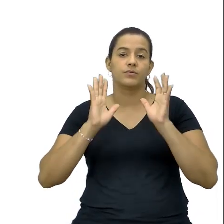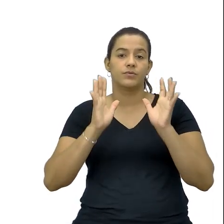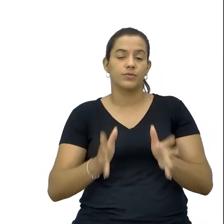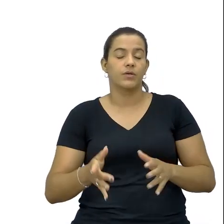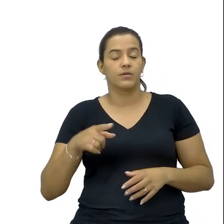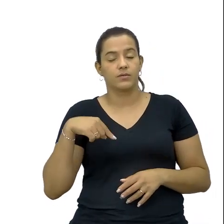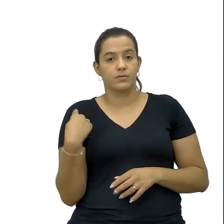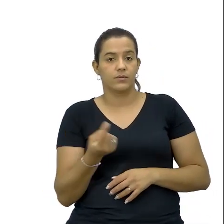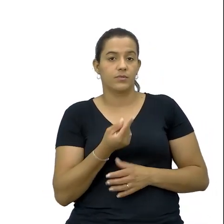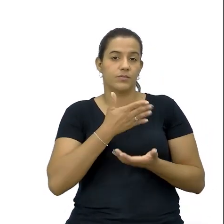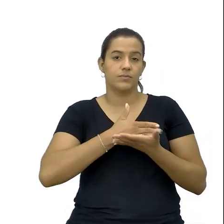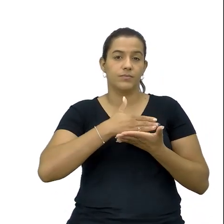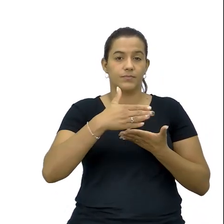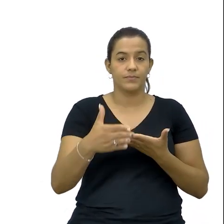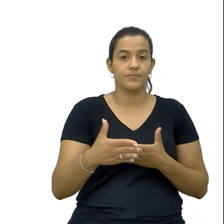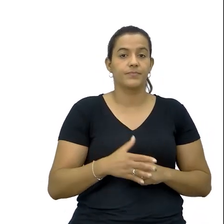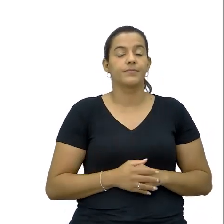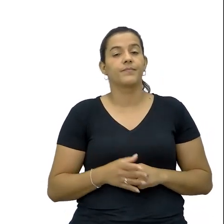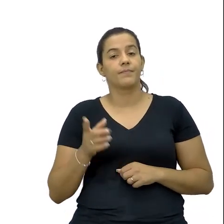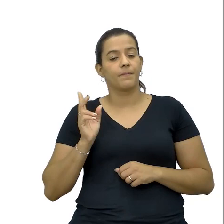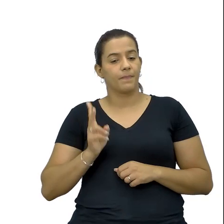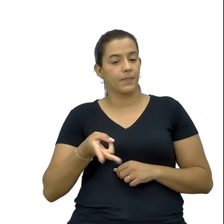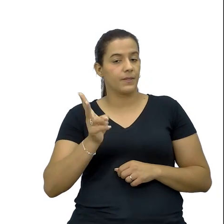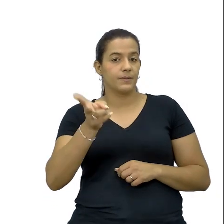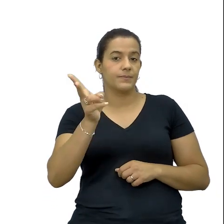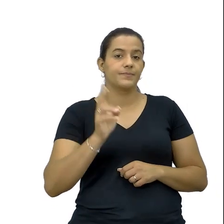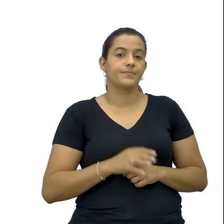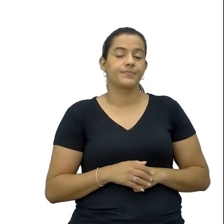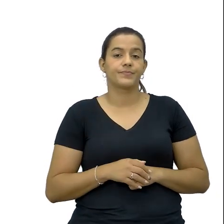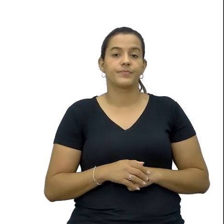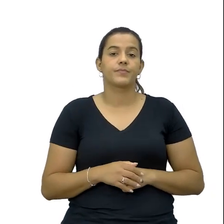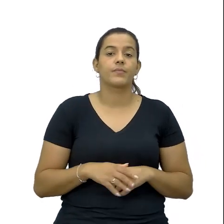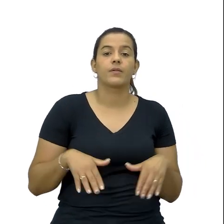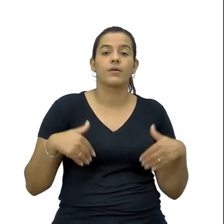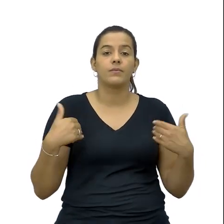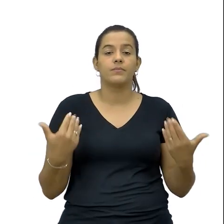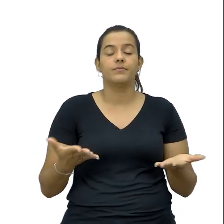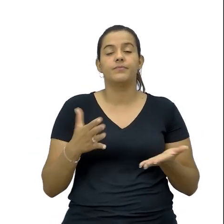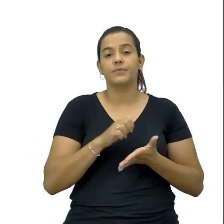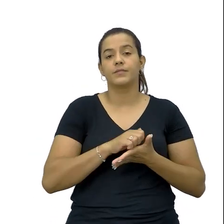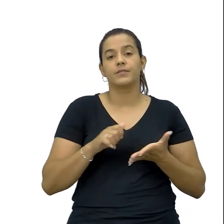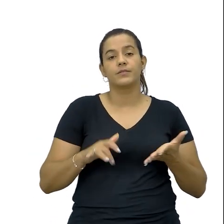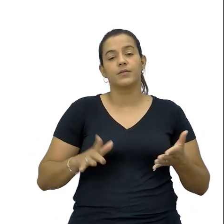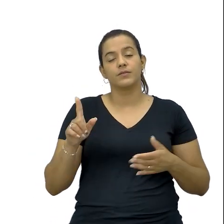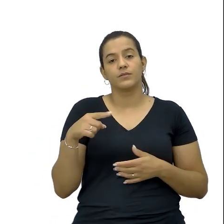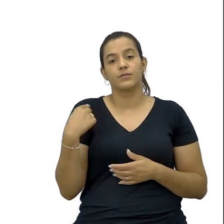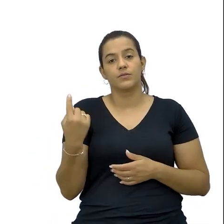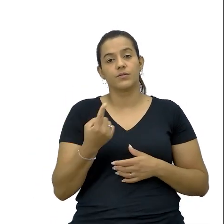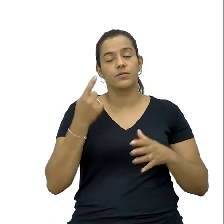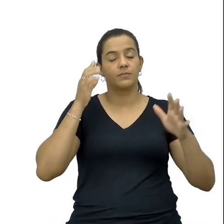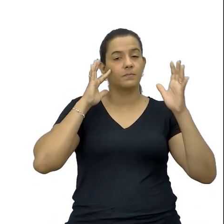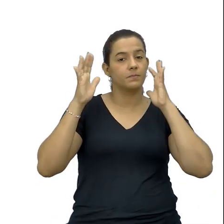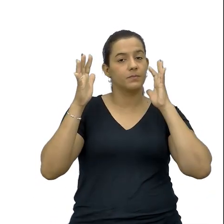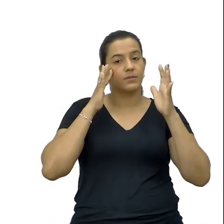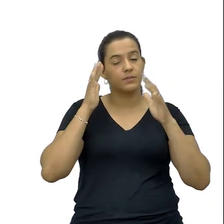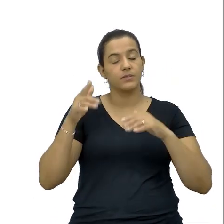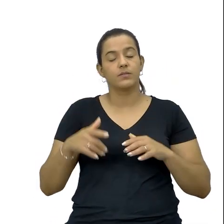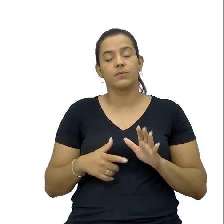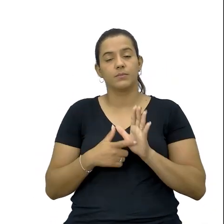está conversando, né, e vocês vão dar continuidade. Então, quais as atividades nós pensamos para levar, para dar conta